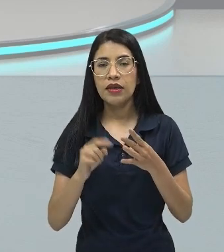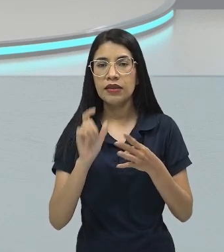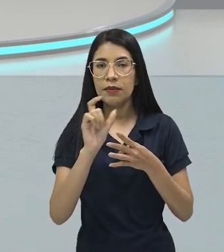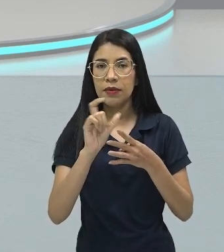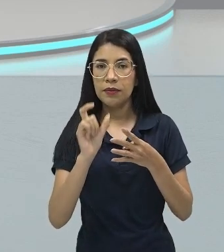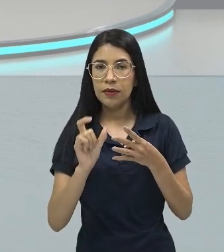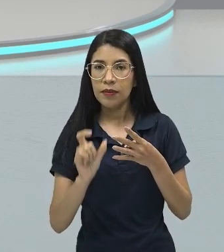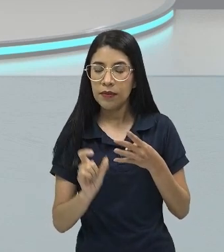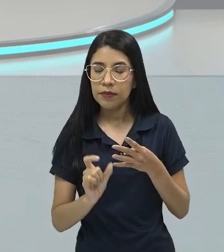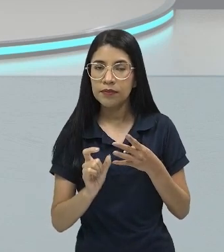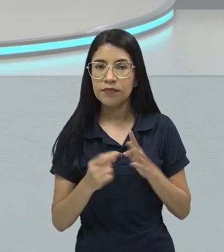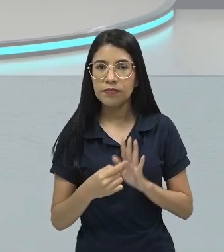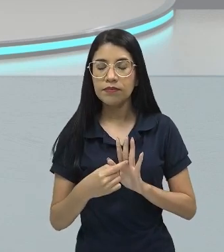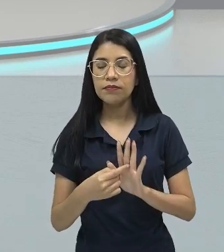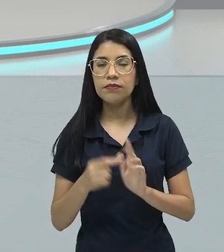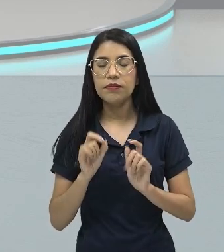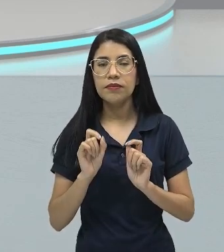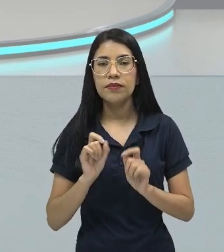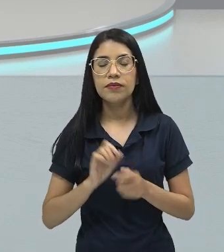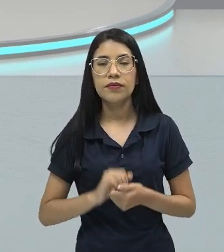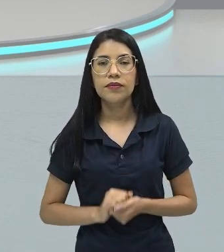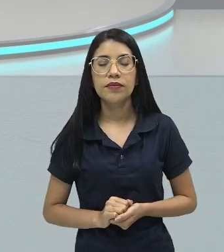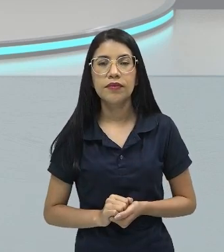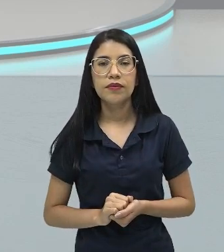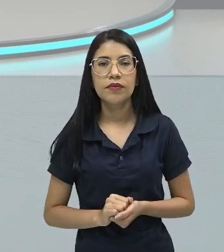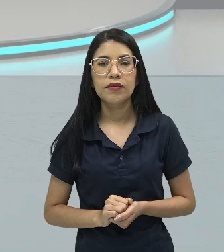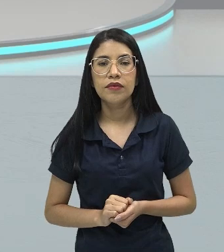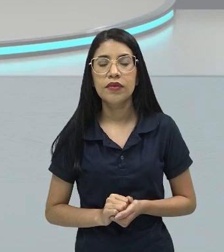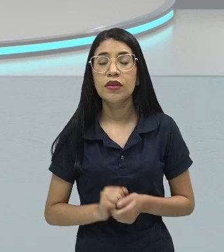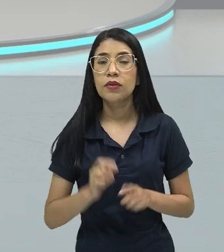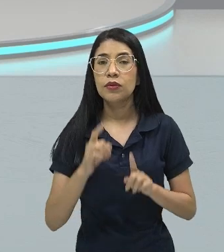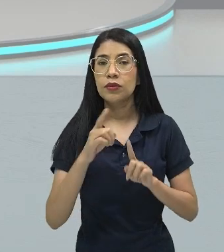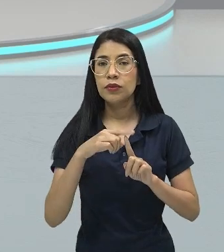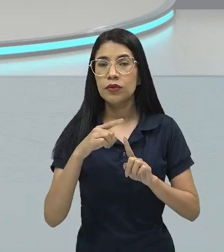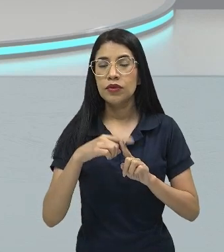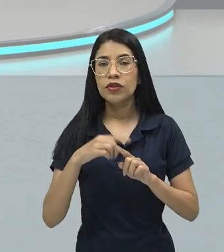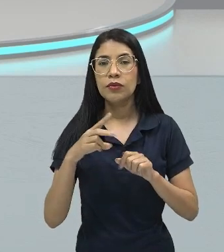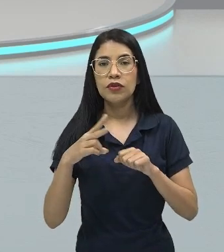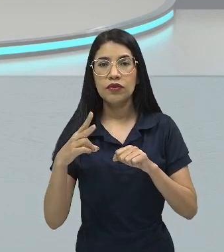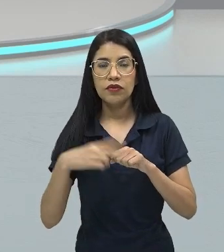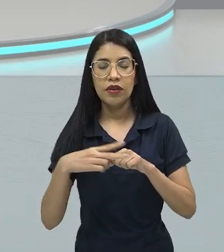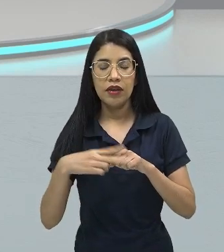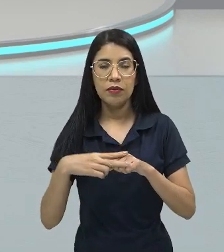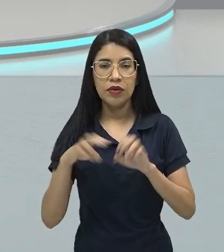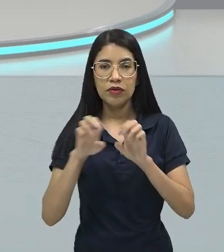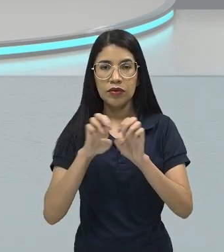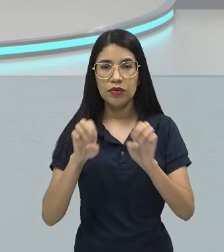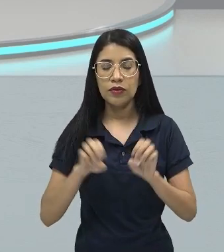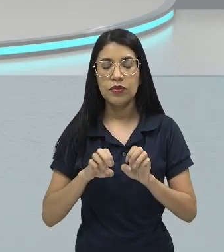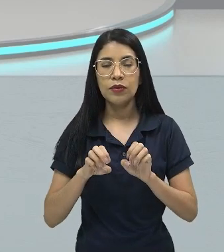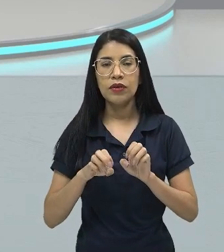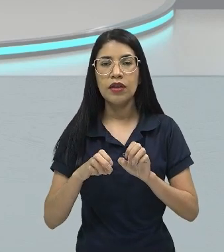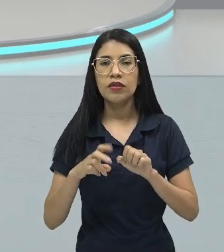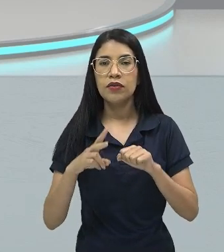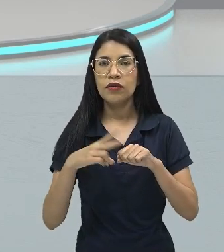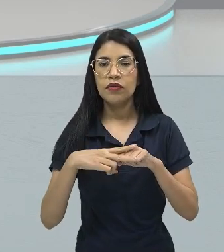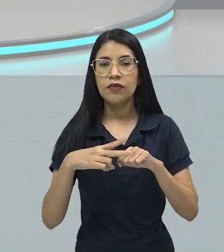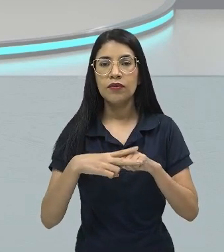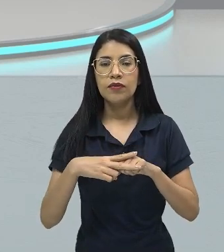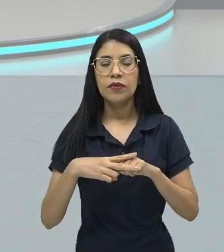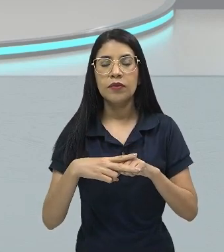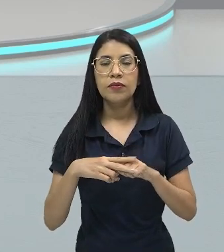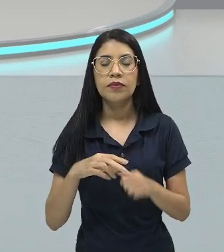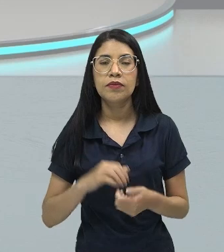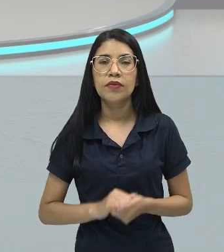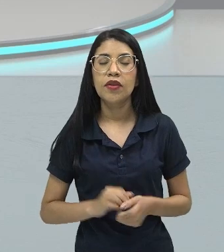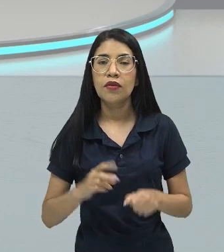elas mostram um tipo verbal, né? Uma estrutura verbal que a gente chama de simple present. Então,